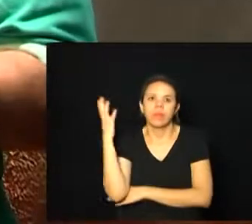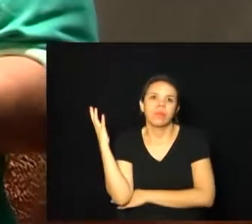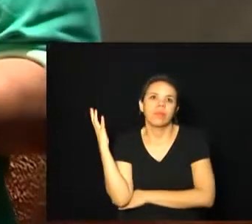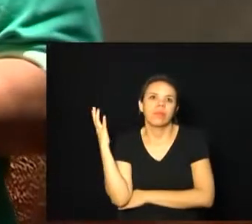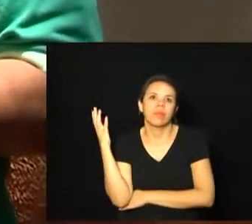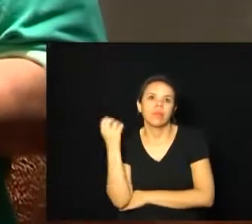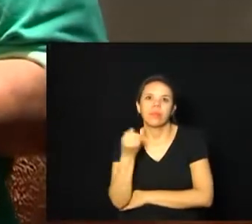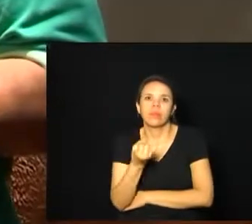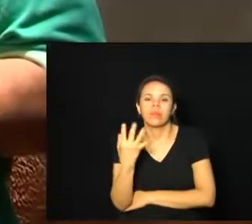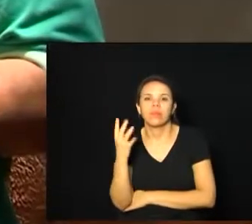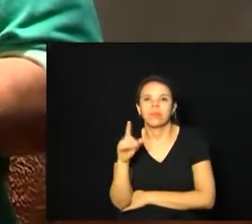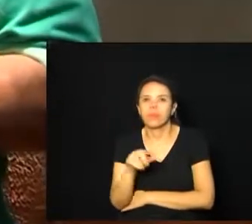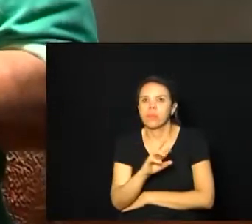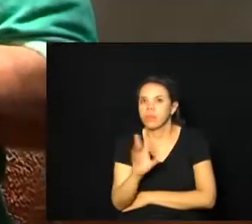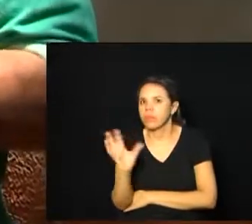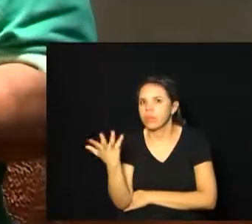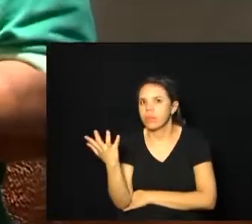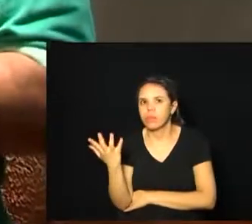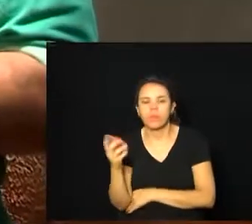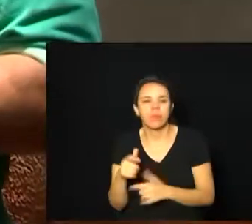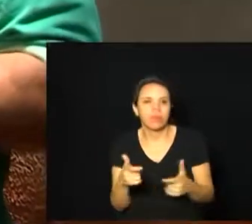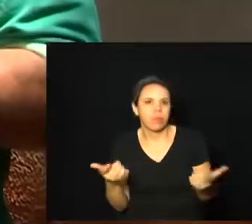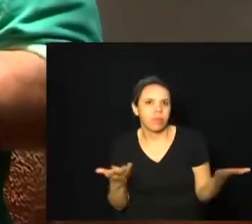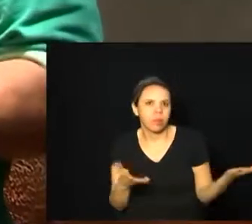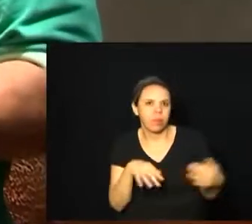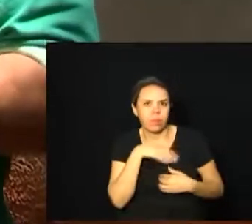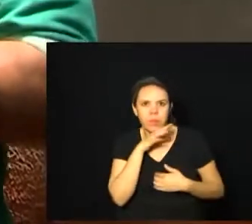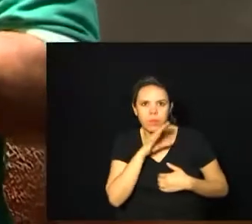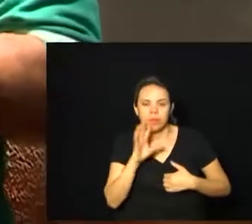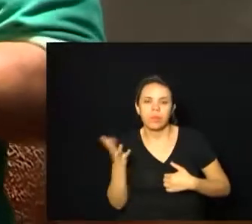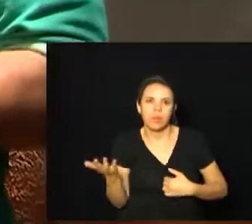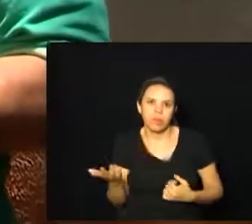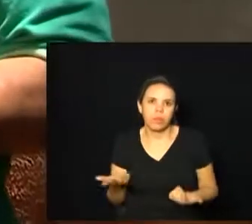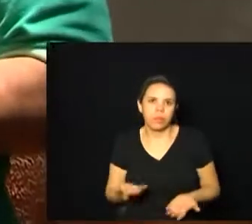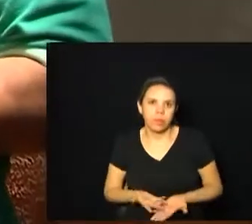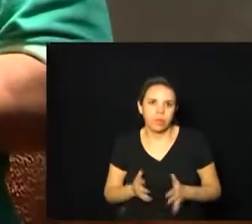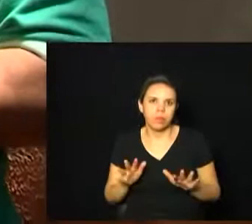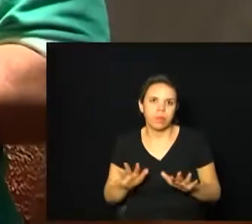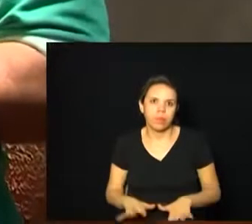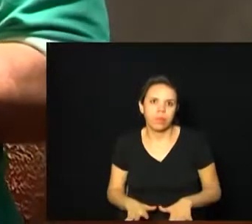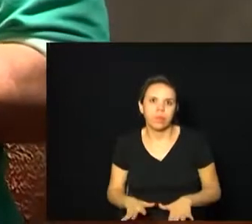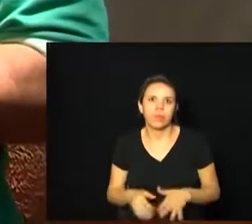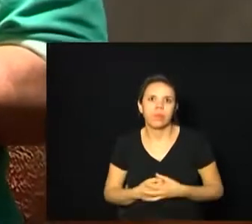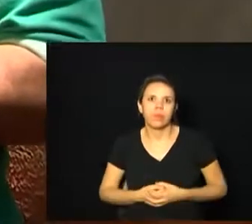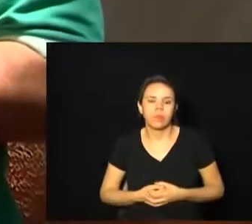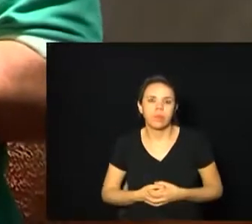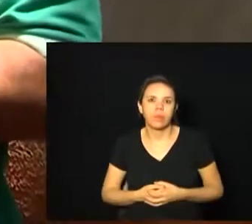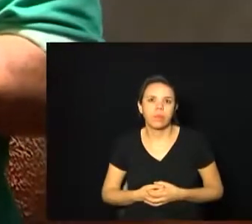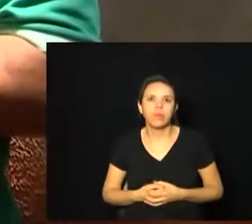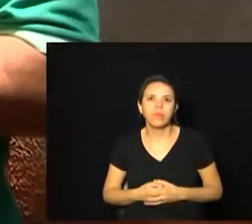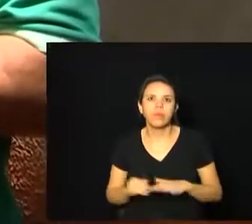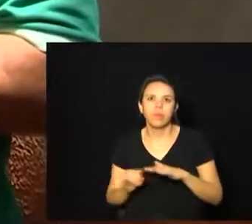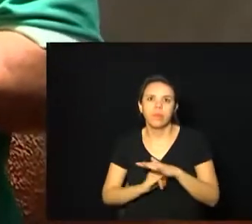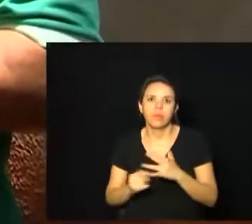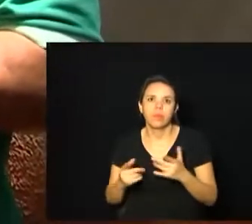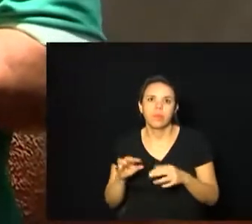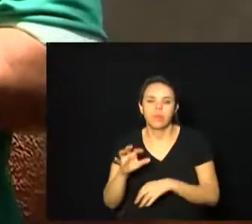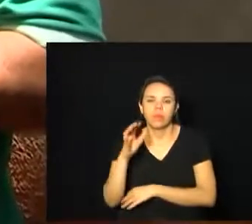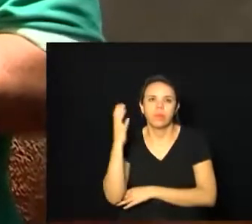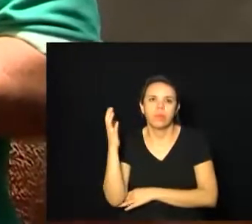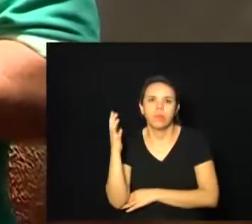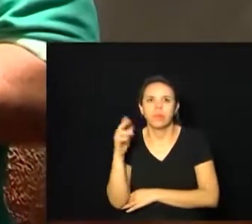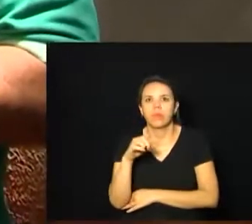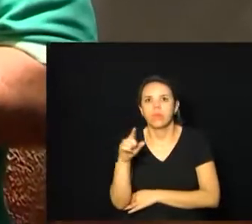boa parte dos casos não acontece. Então a maioria desses animais acabam ficando em instituições como zoológicos.